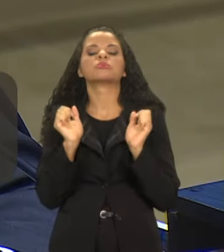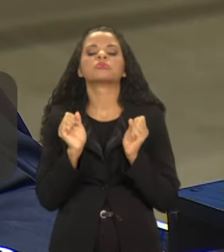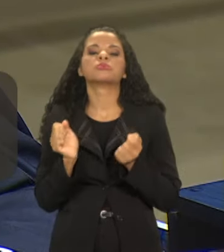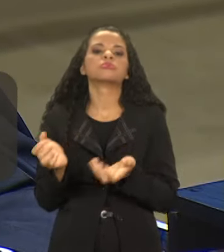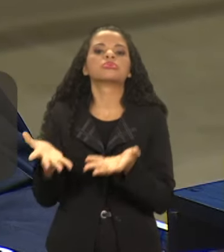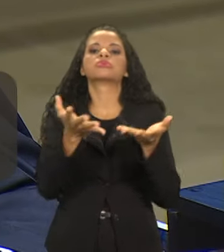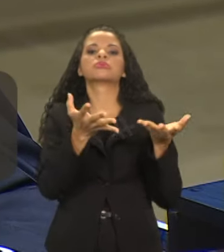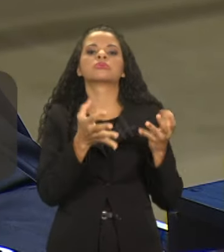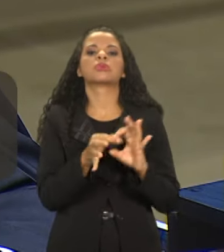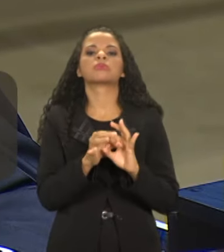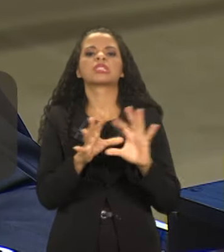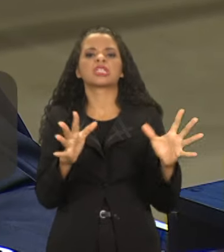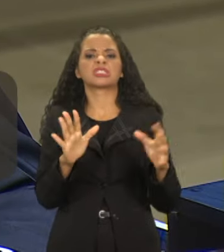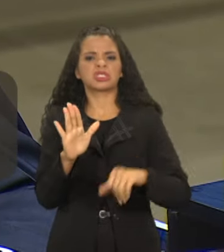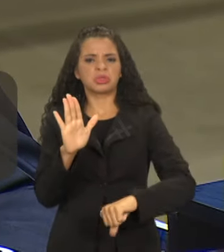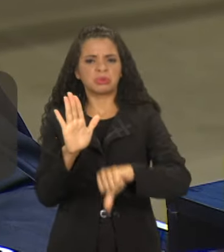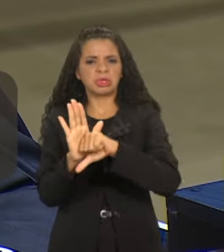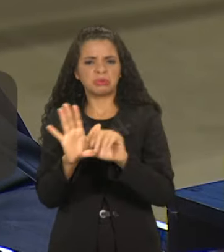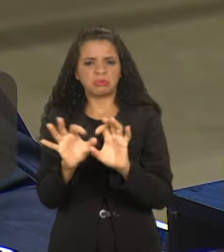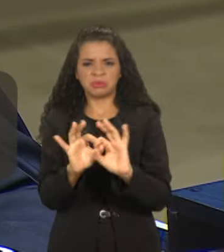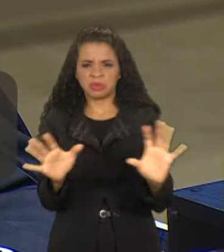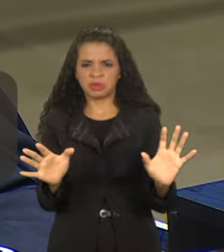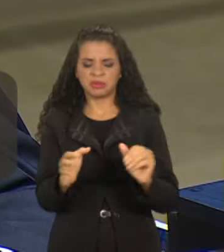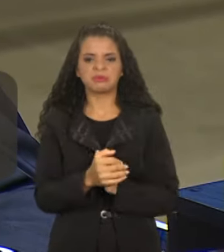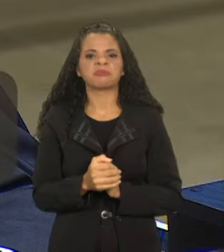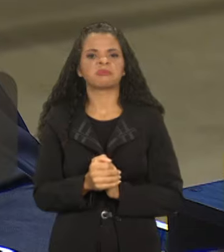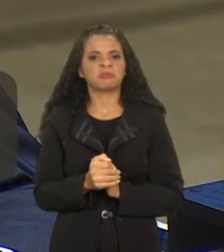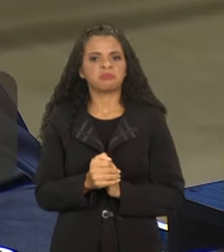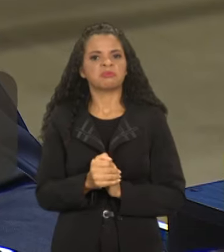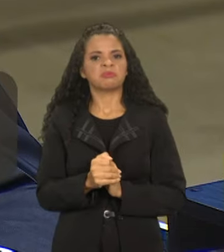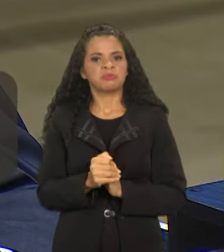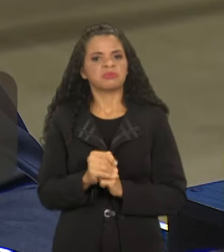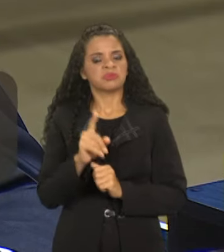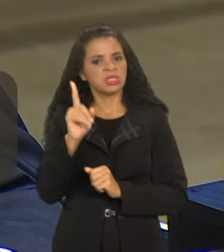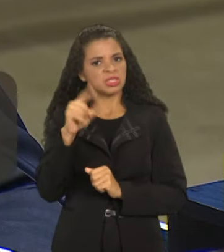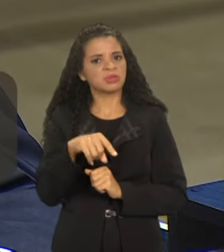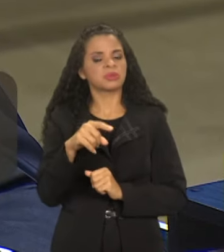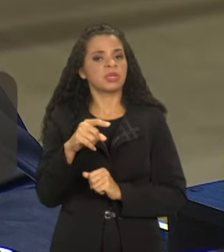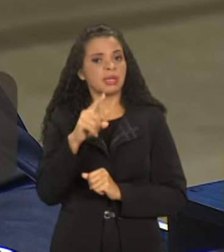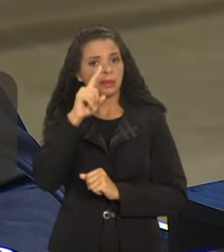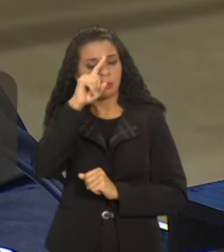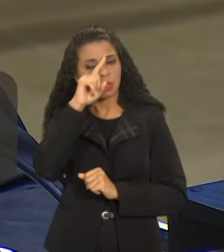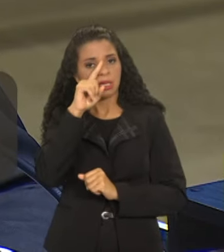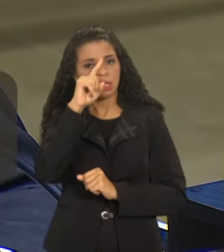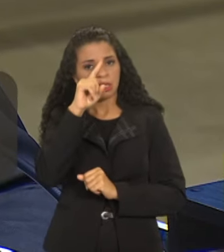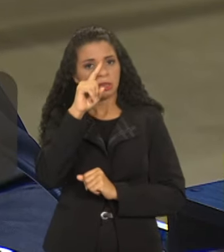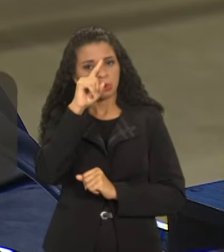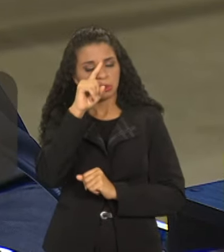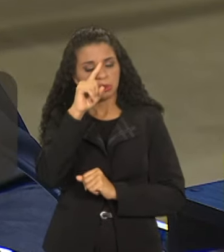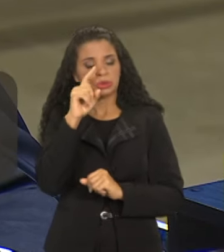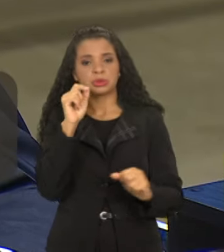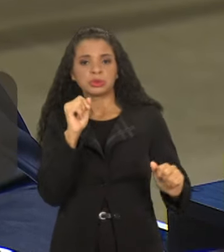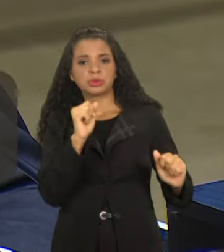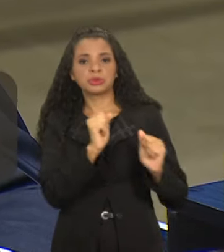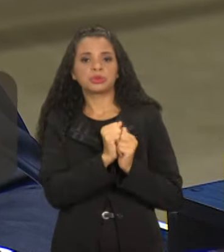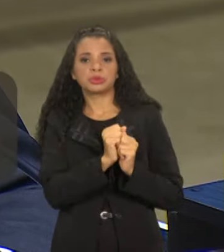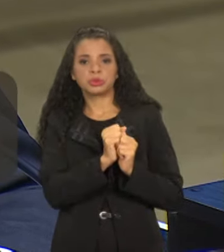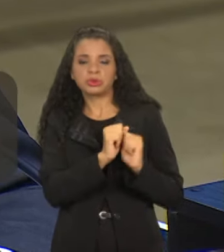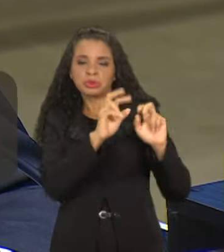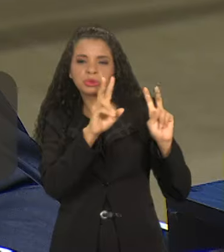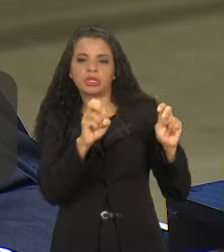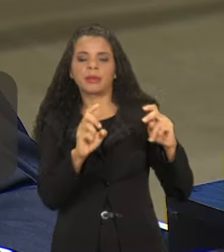E, realmente, isto é algo muito ameaçador. Ao lado das mudanças climáticas, eu diria